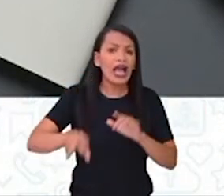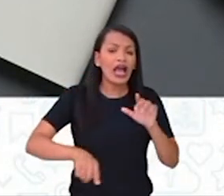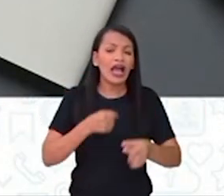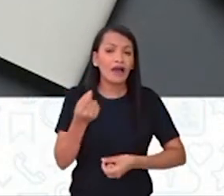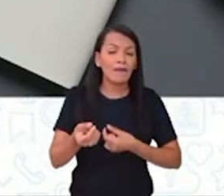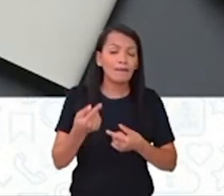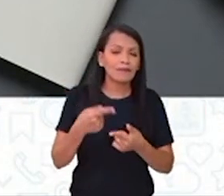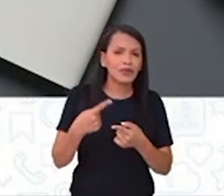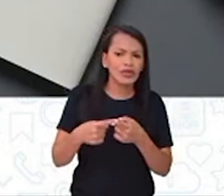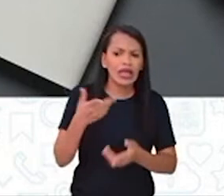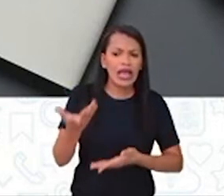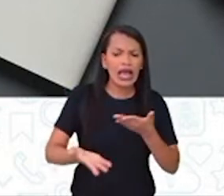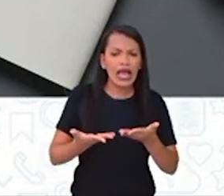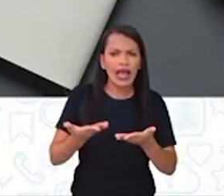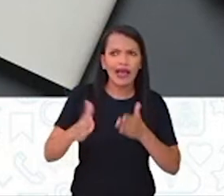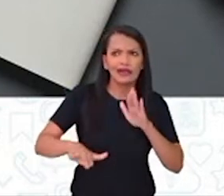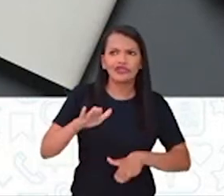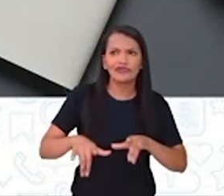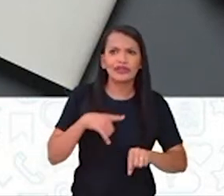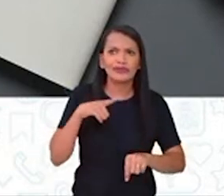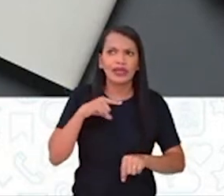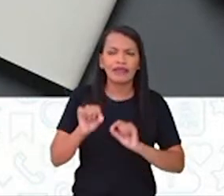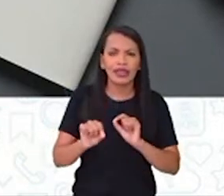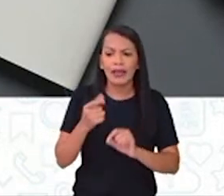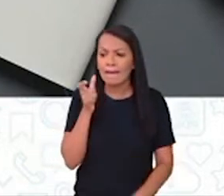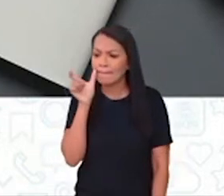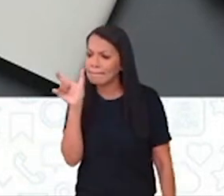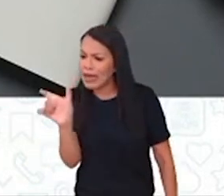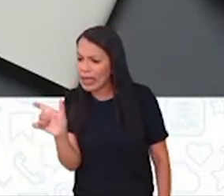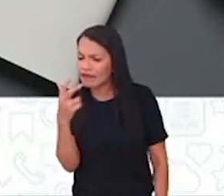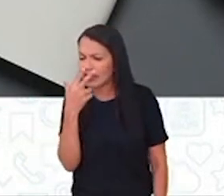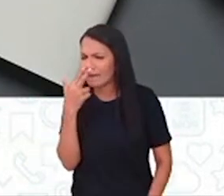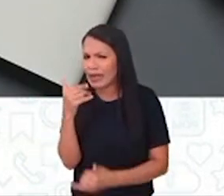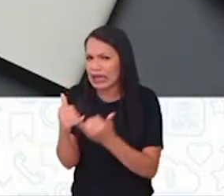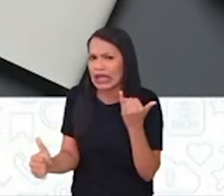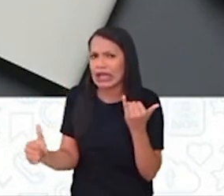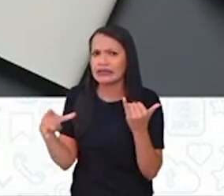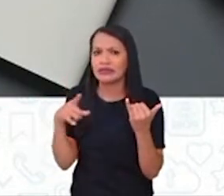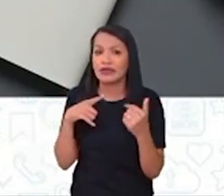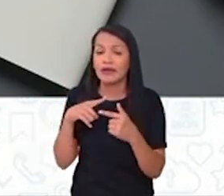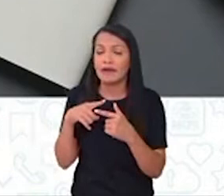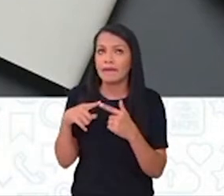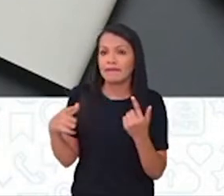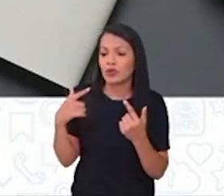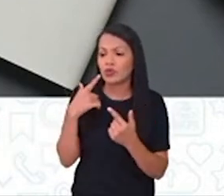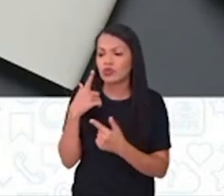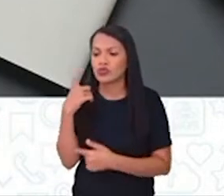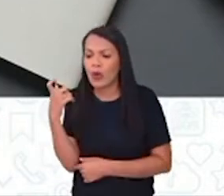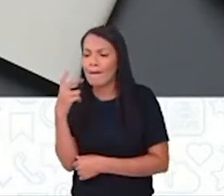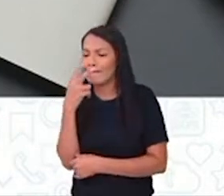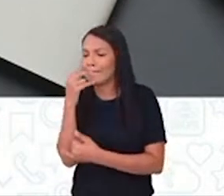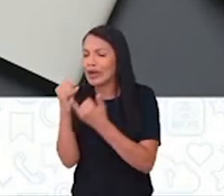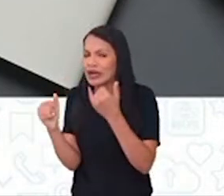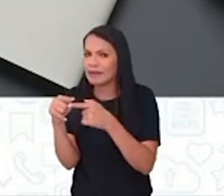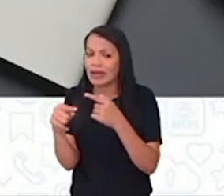grafia, seja seu som. Porque há palavras que têm um som parecido, mas a escrita não, e tem sentidos